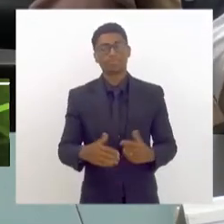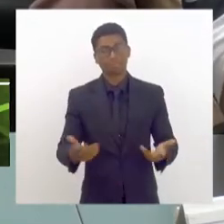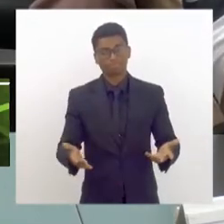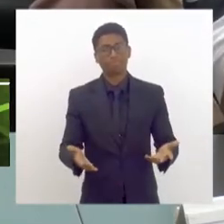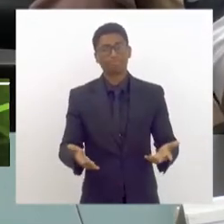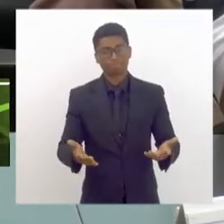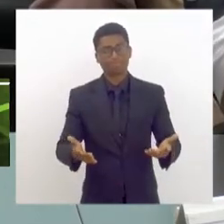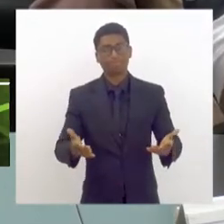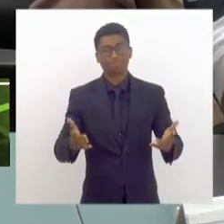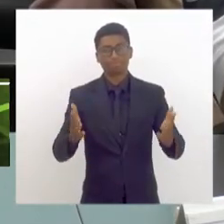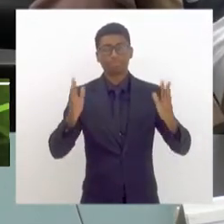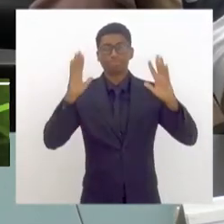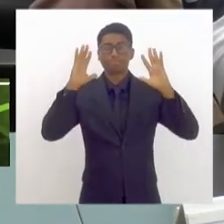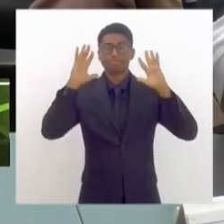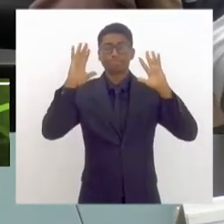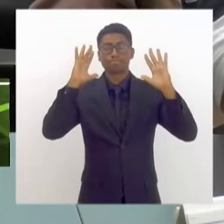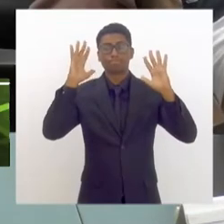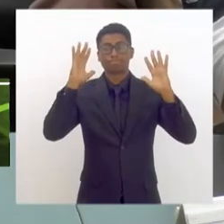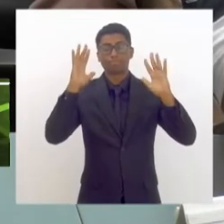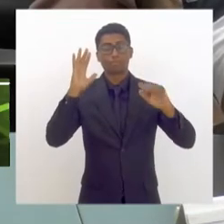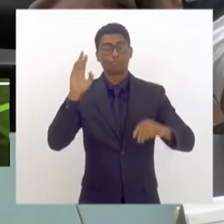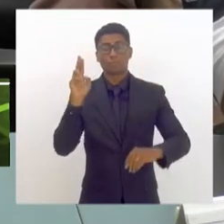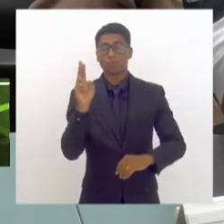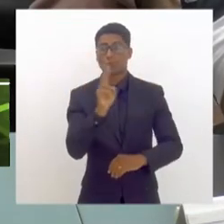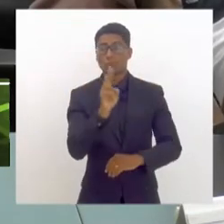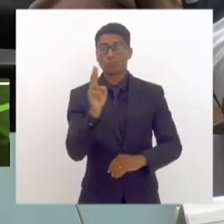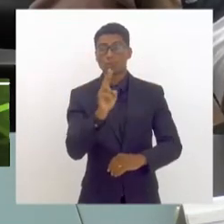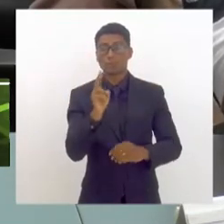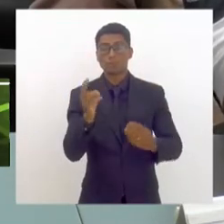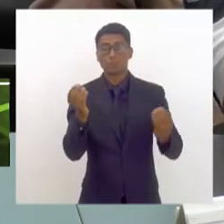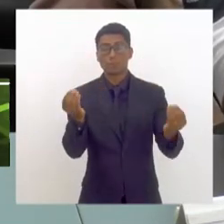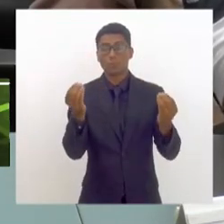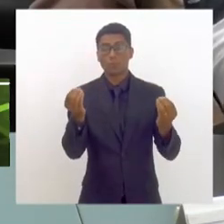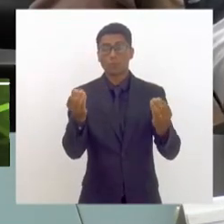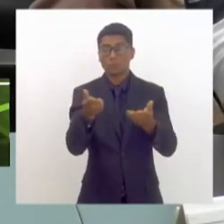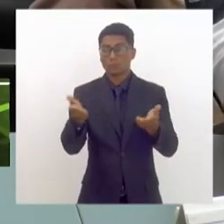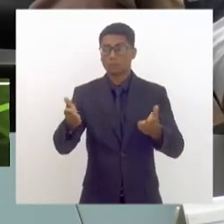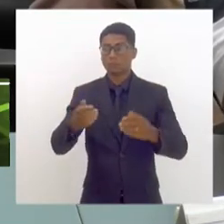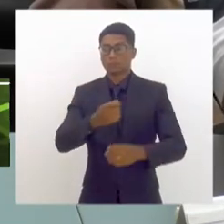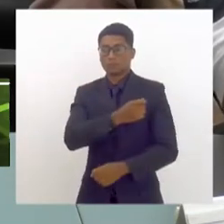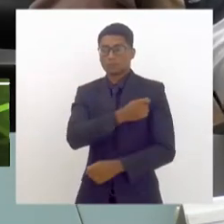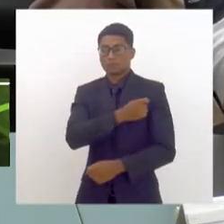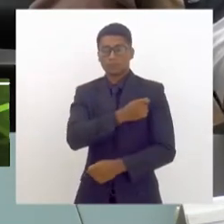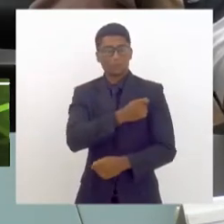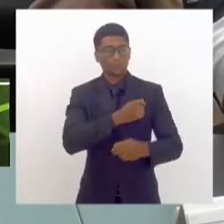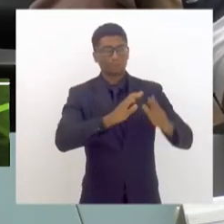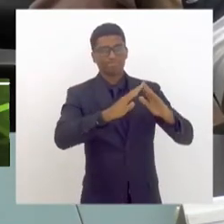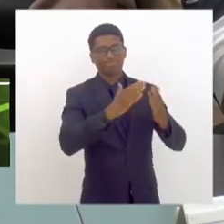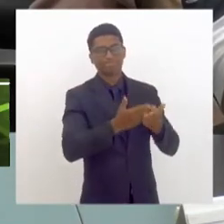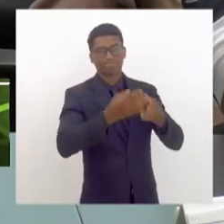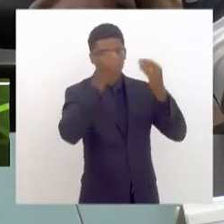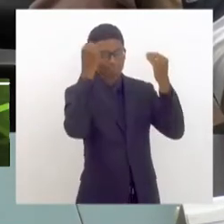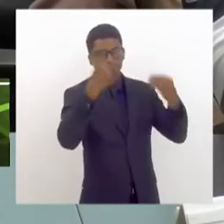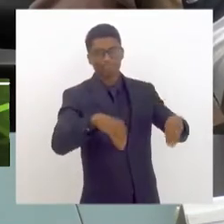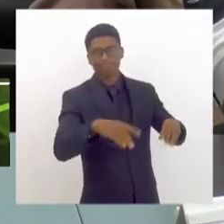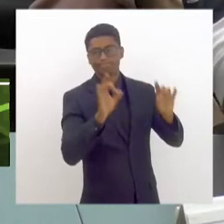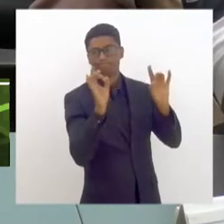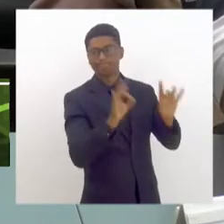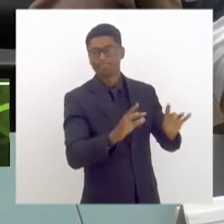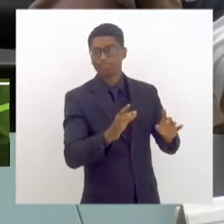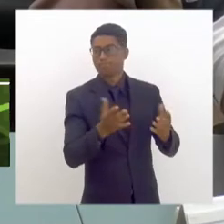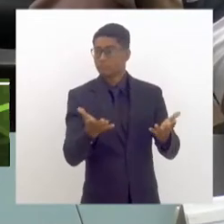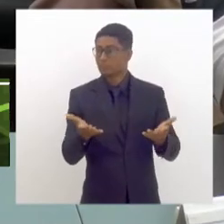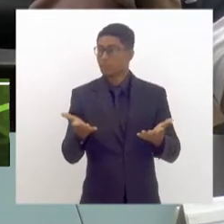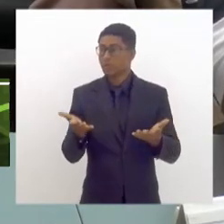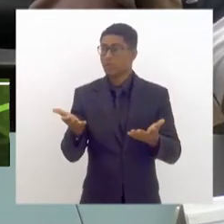pensar de uma forma muito emergencial, como que a gente resgata esses estudantes que saíram, que evadiram da escola. E também pensar